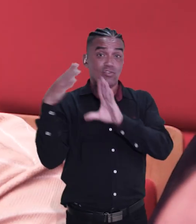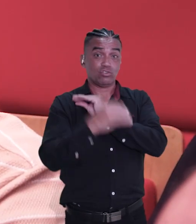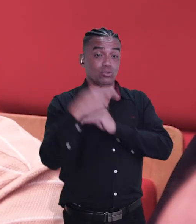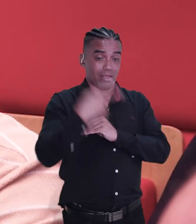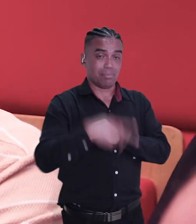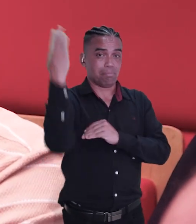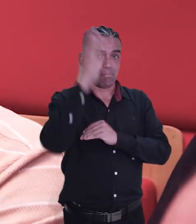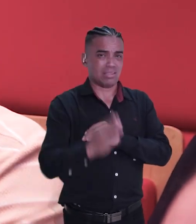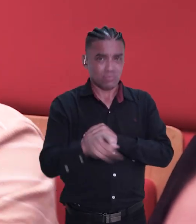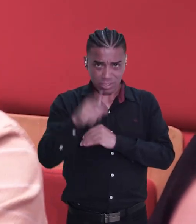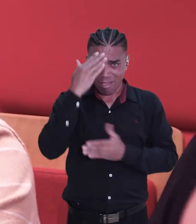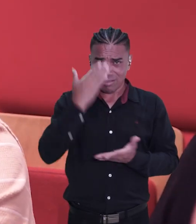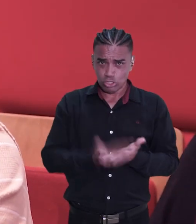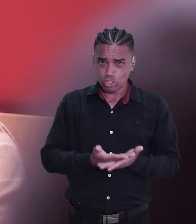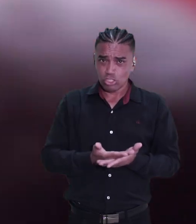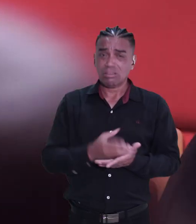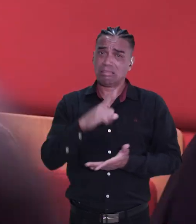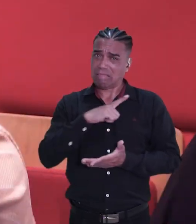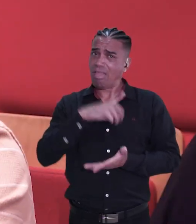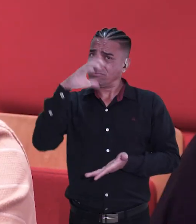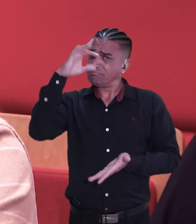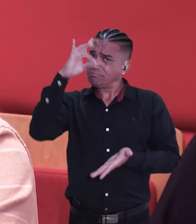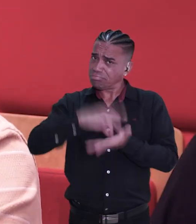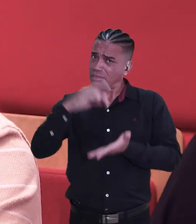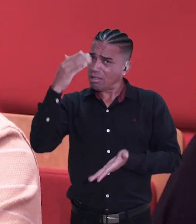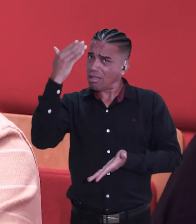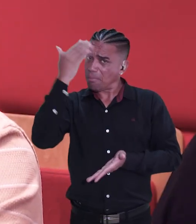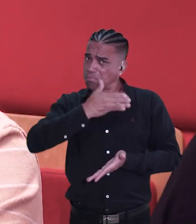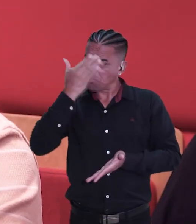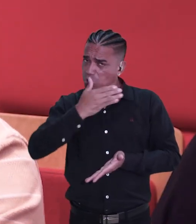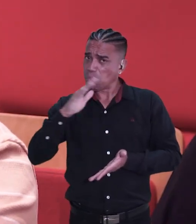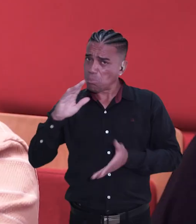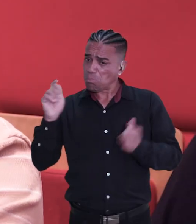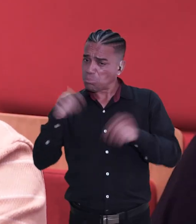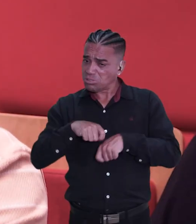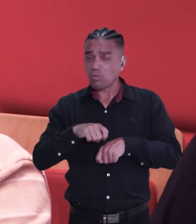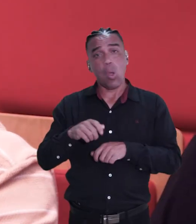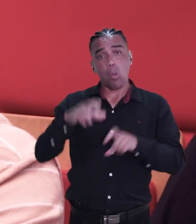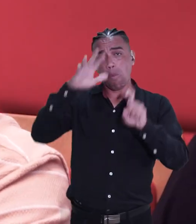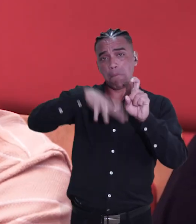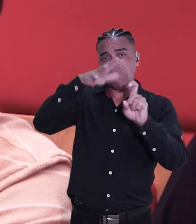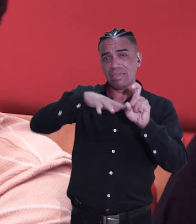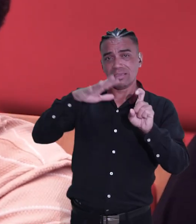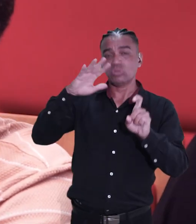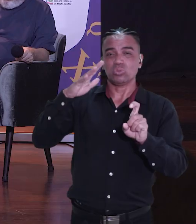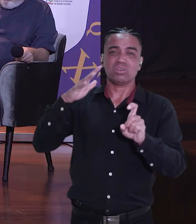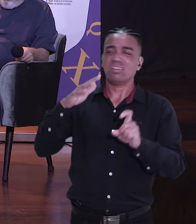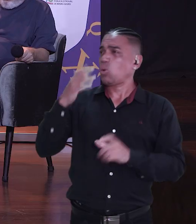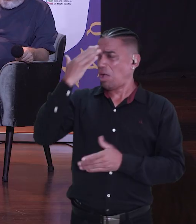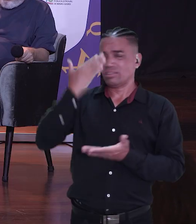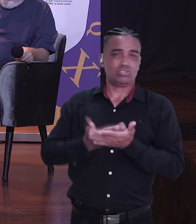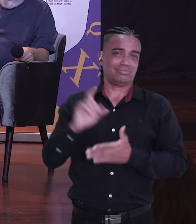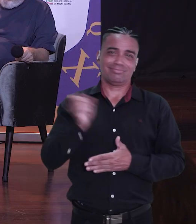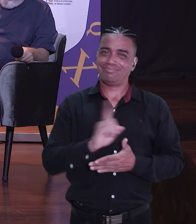fugido de lá para cá. Você acredita que isso tenha sido realmente possível, ou isso é só uma bobagem, um mito que foi criado? Não